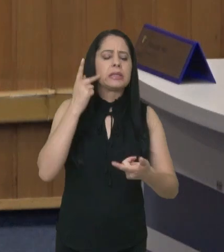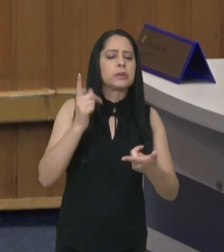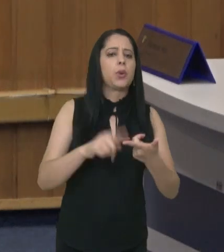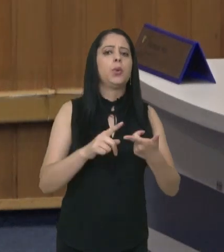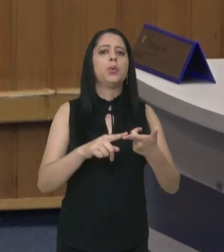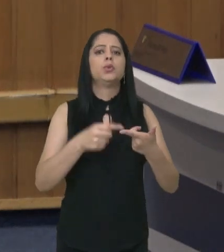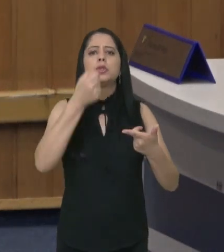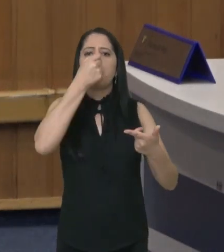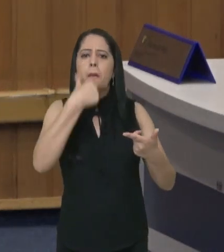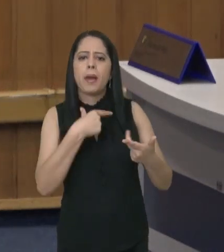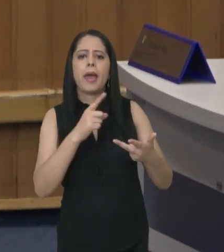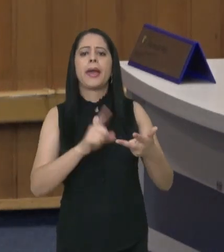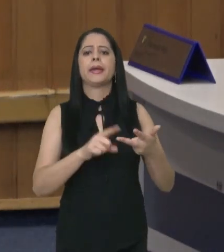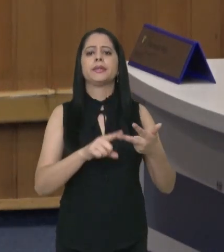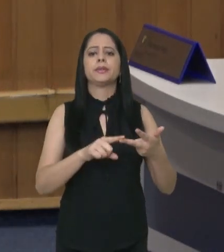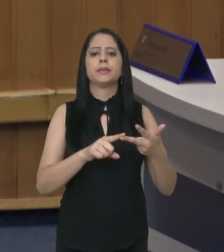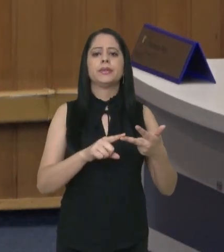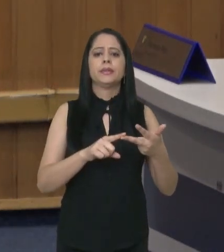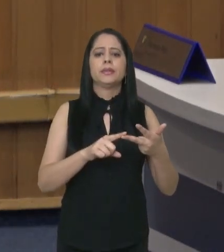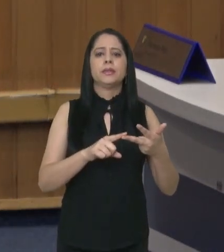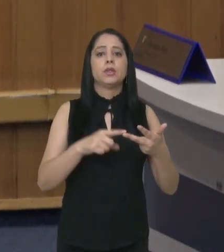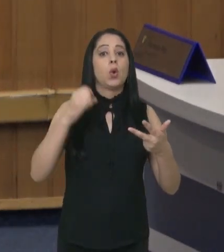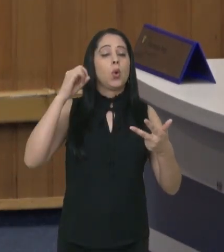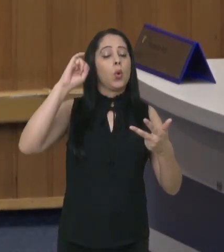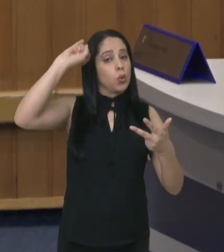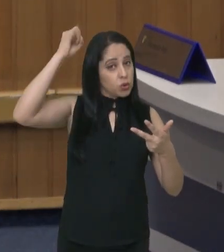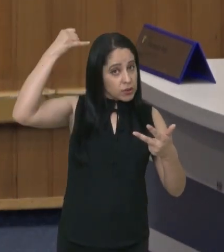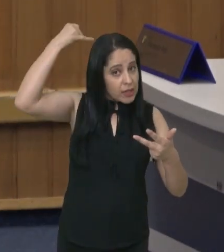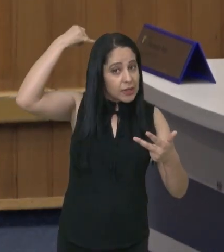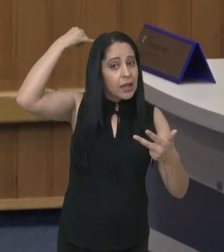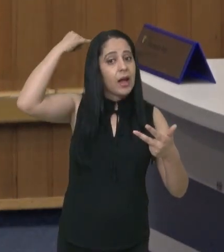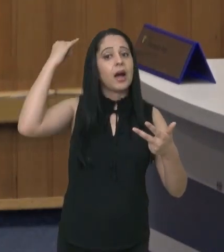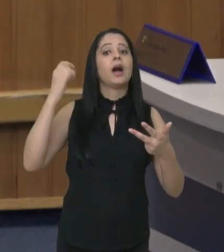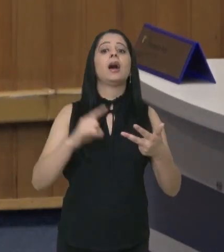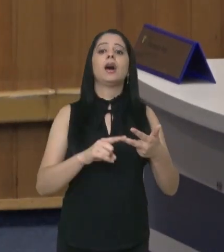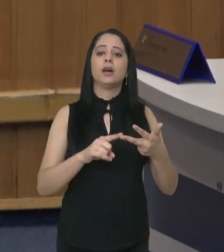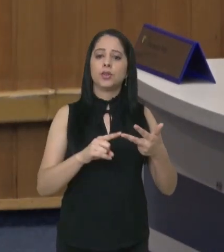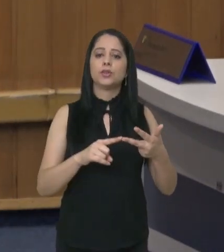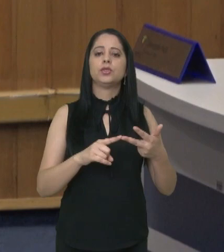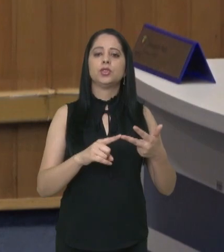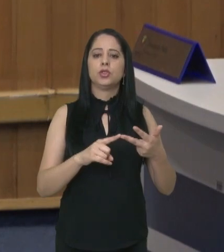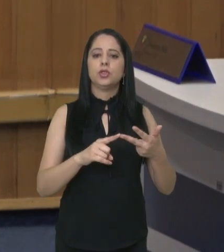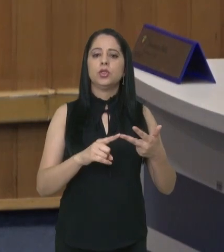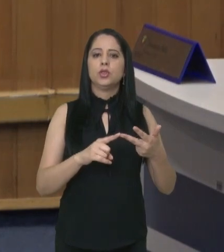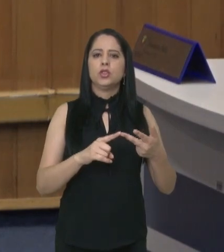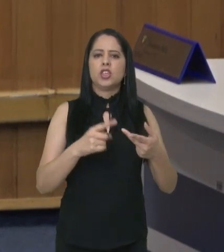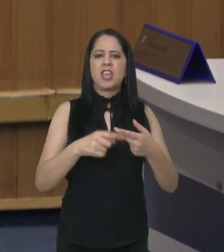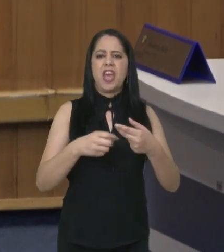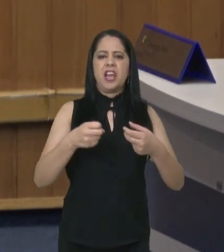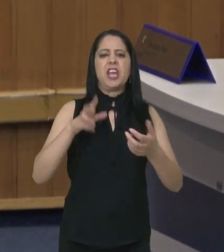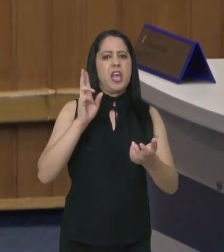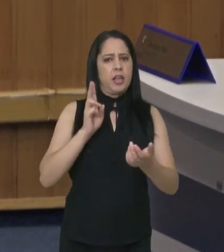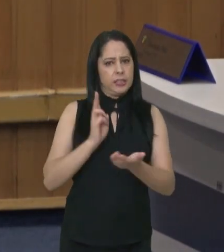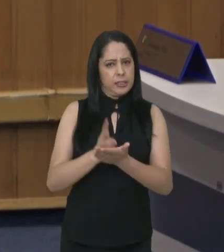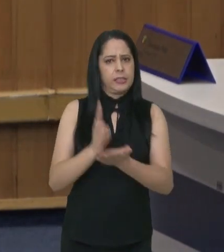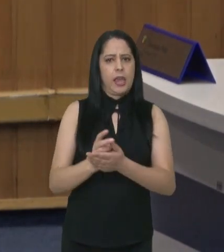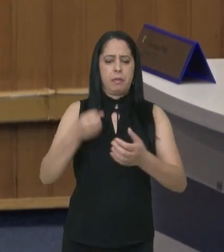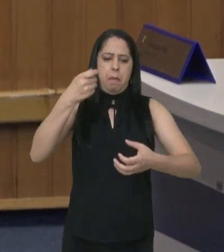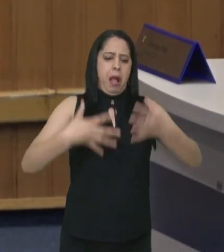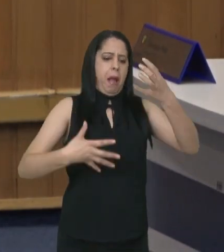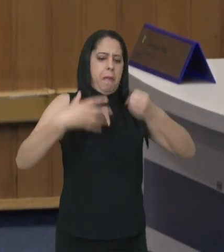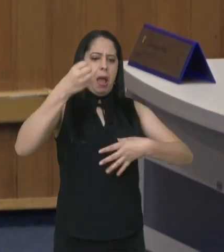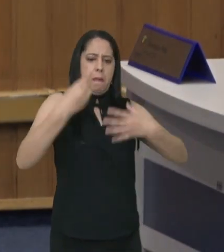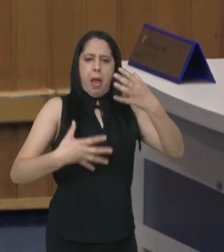Roberto Eleven, o Zé Cláudio, que pelo seu discurso inflamado, hoje ele